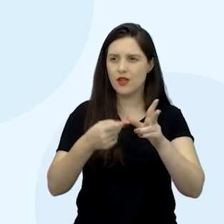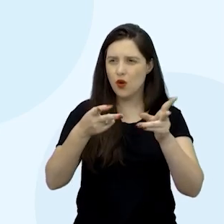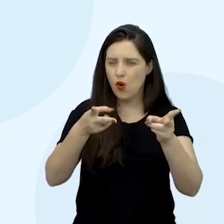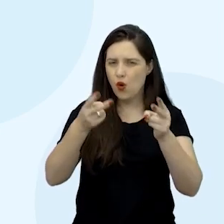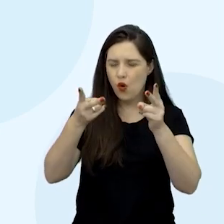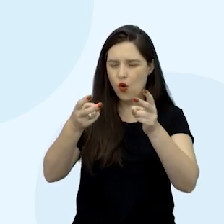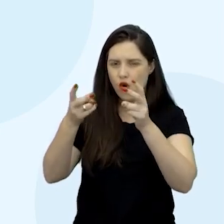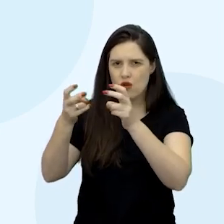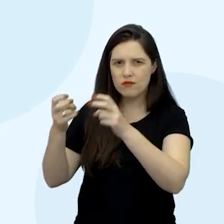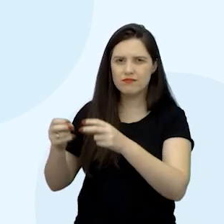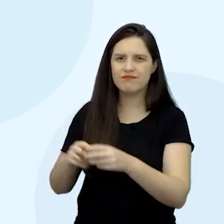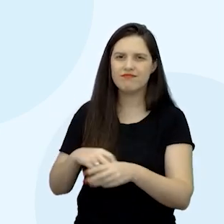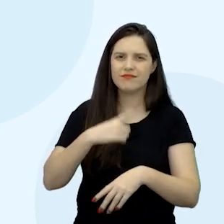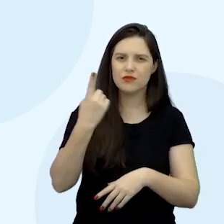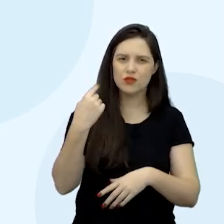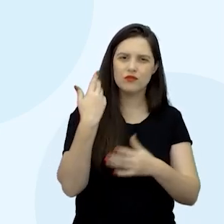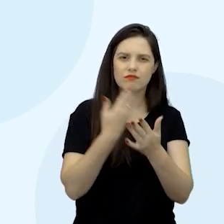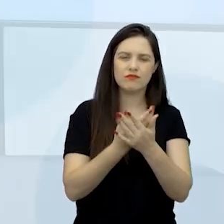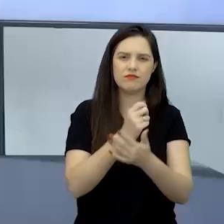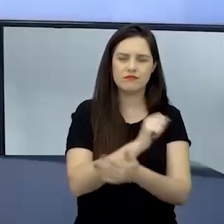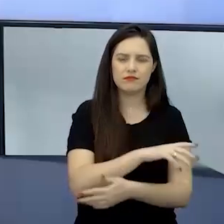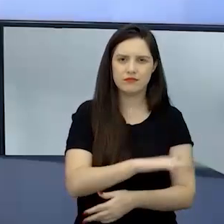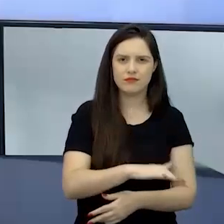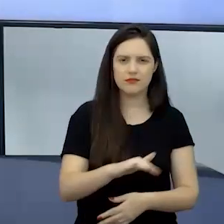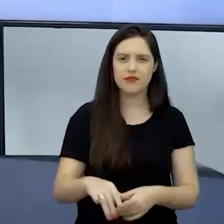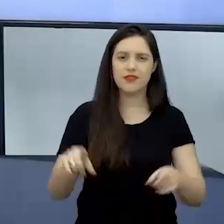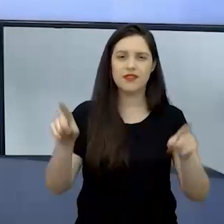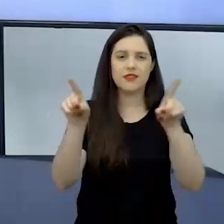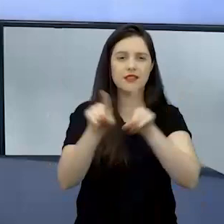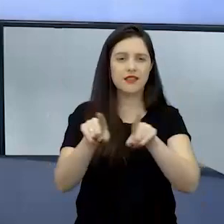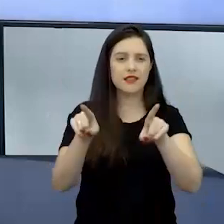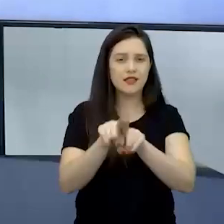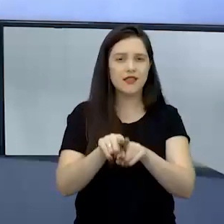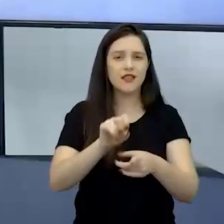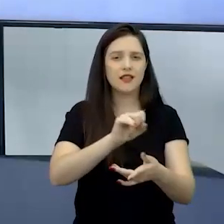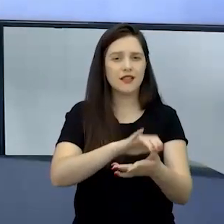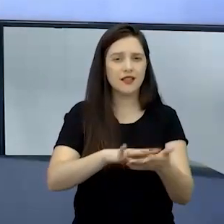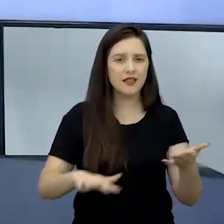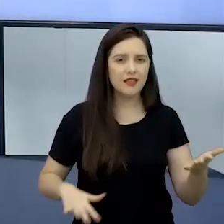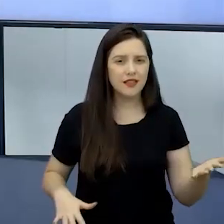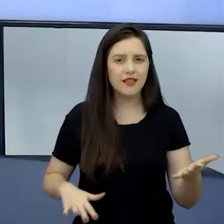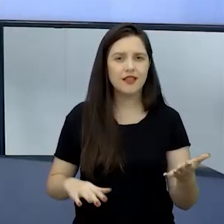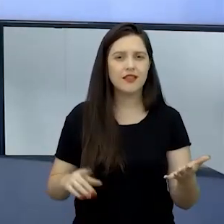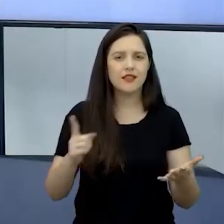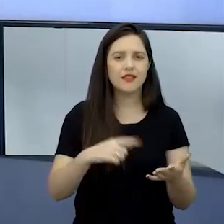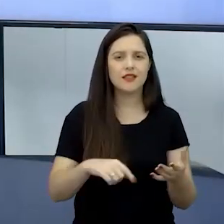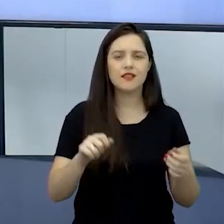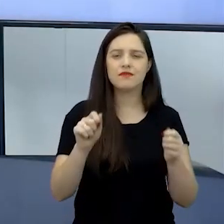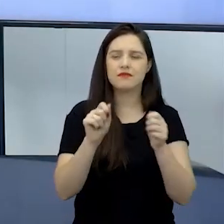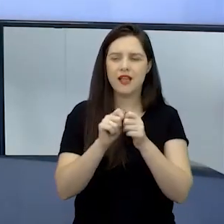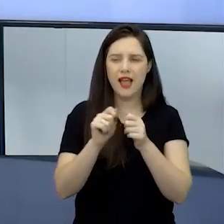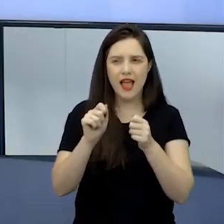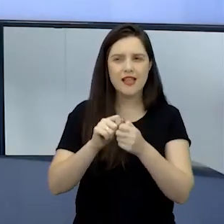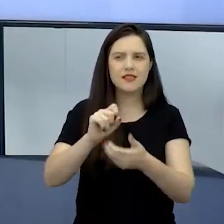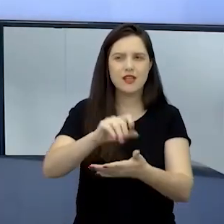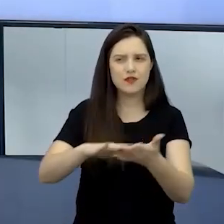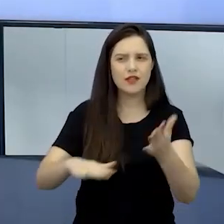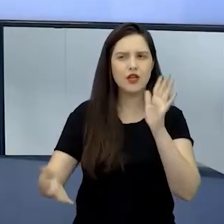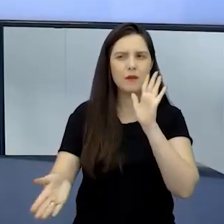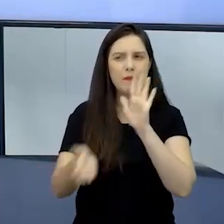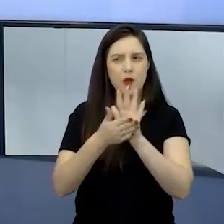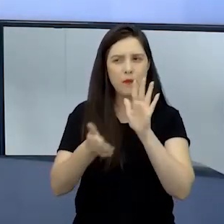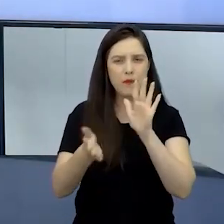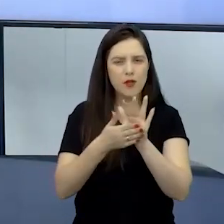aí nas orientações com o nosso estudante. Façam também atividades, tá? Façam as atividades propostas aí para vocês